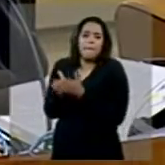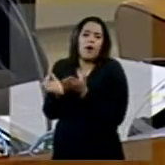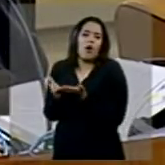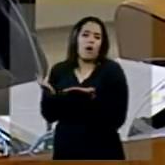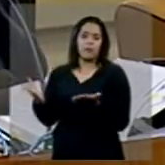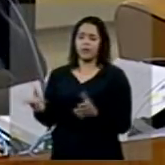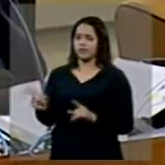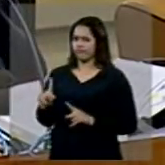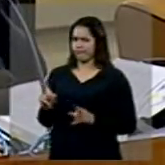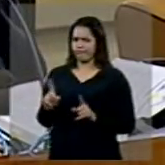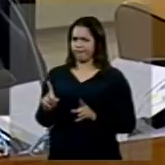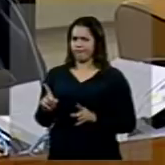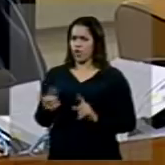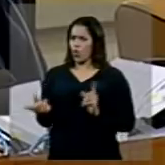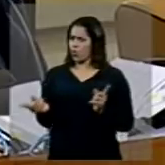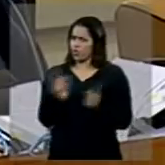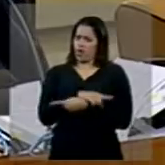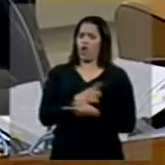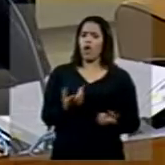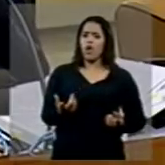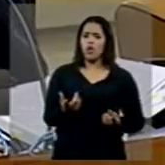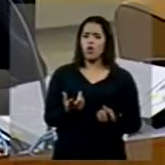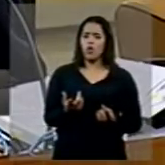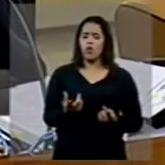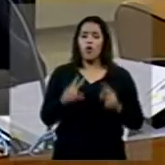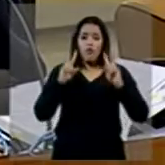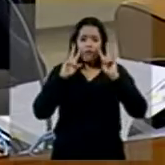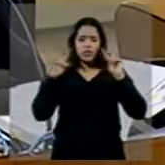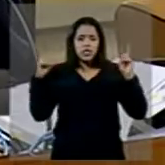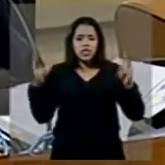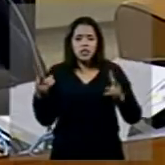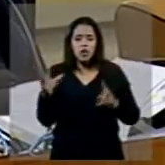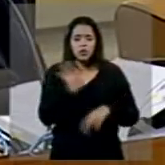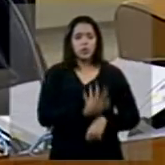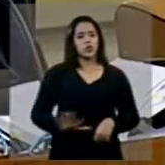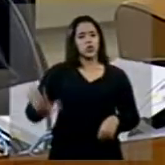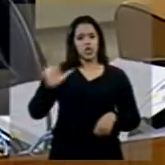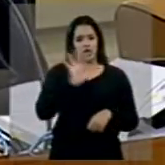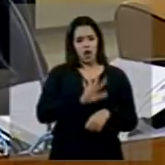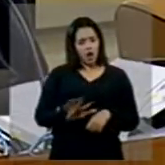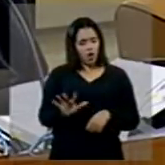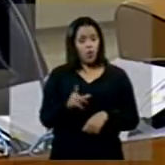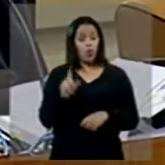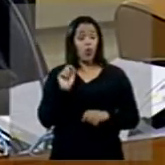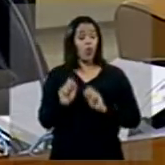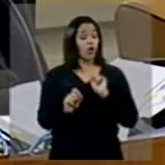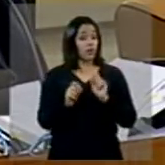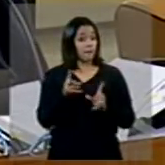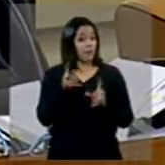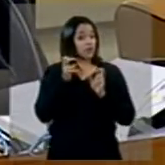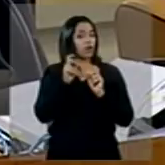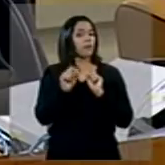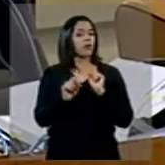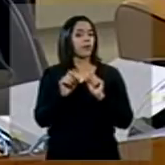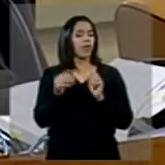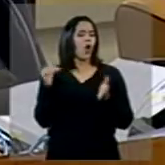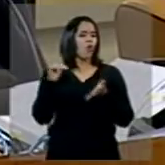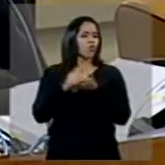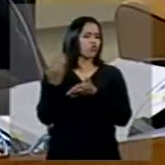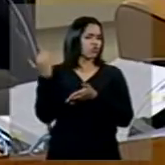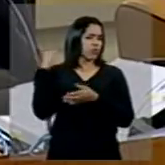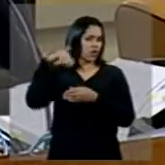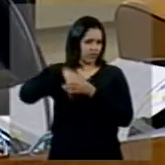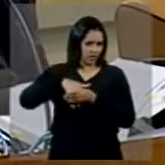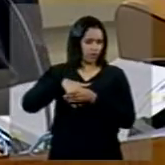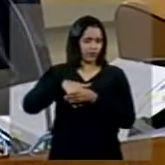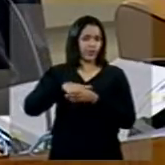votação. Aliás, muito ao contrário, numa percepção interdisciplinar, o que se verifica é o seguinte: na última eleição,